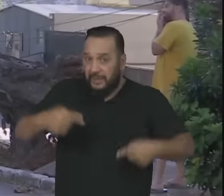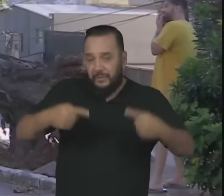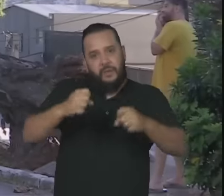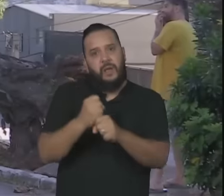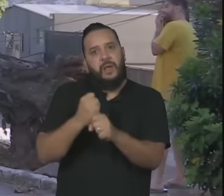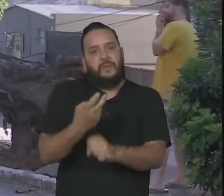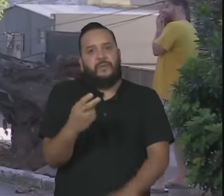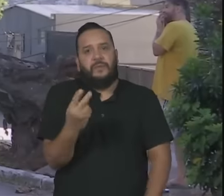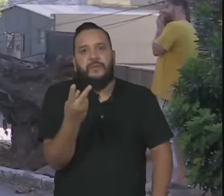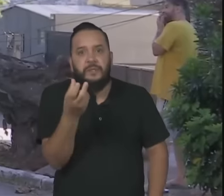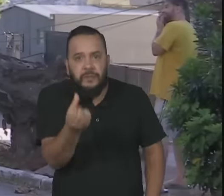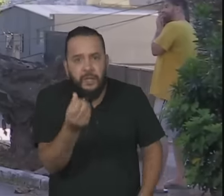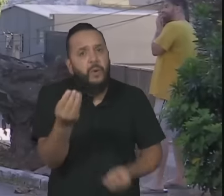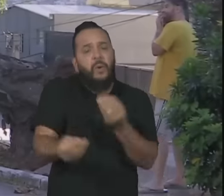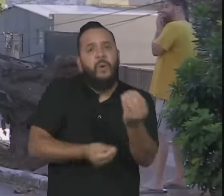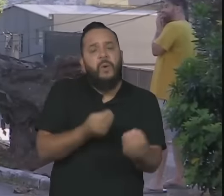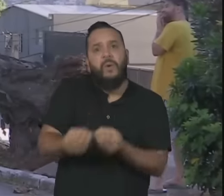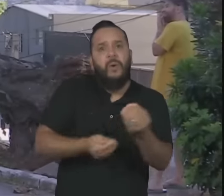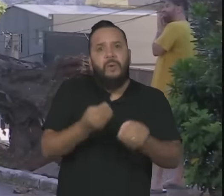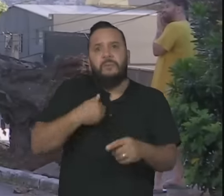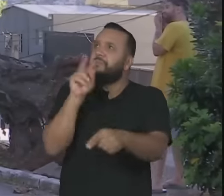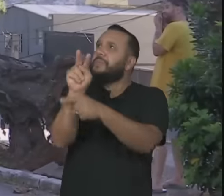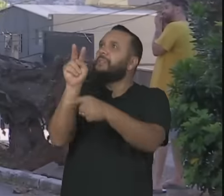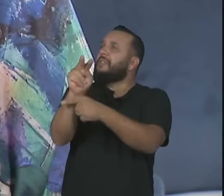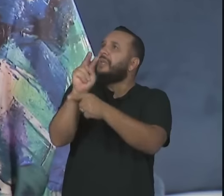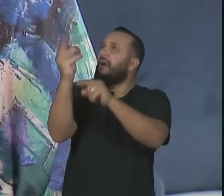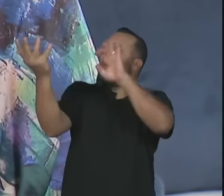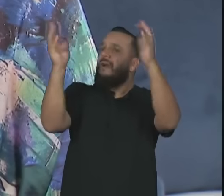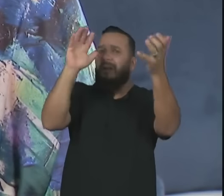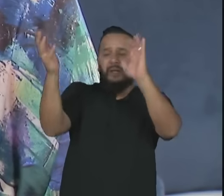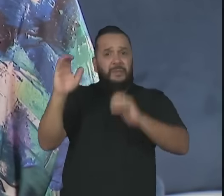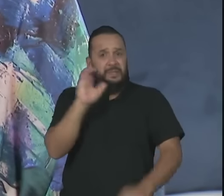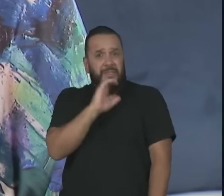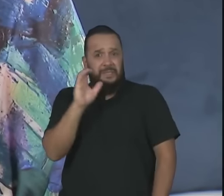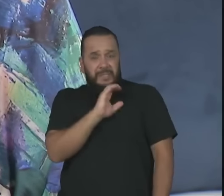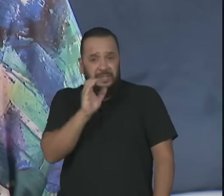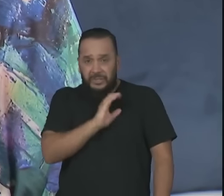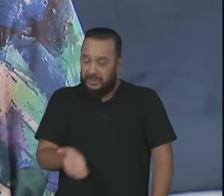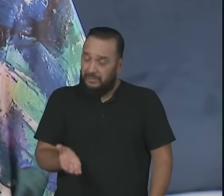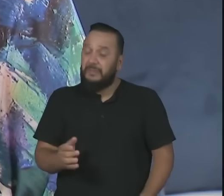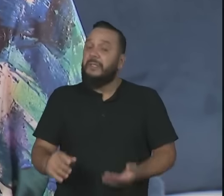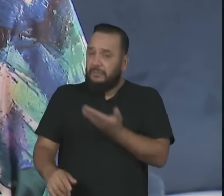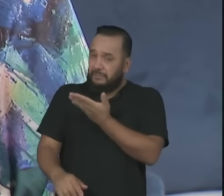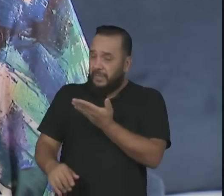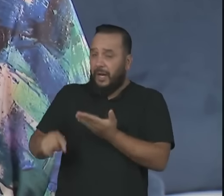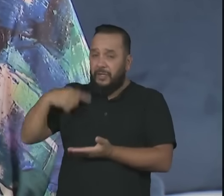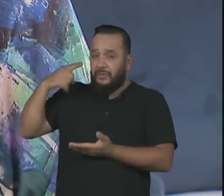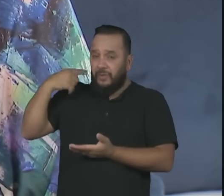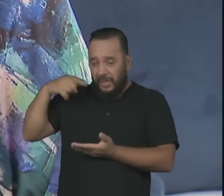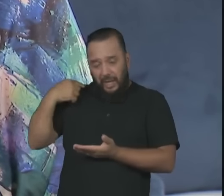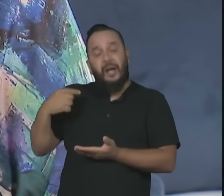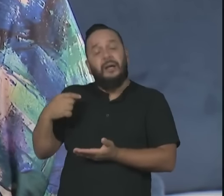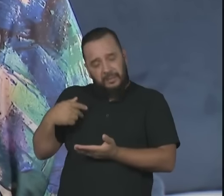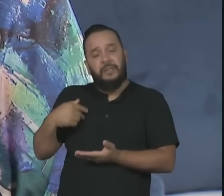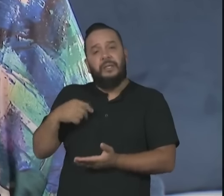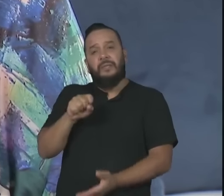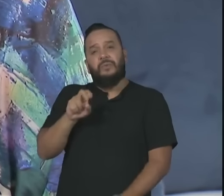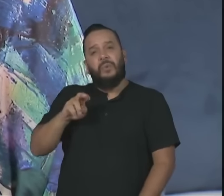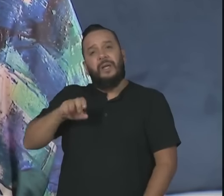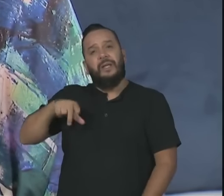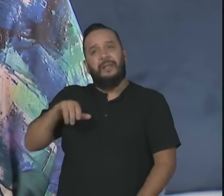como lidar com a emergência climática, de acordo com a urbanista e advogada Sueli Araújo, doutora em